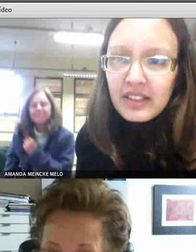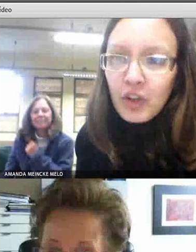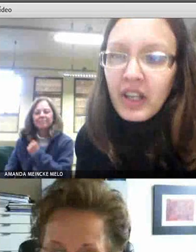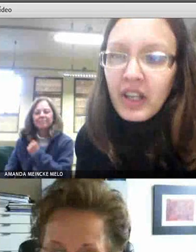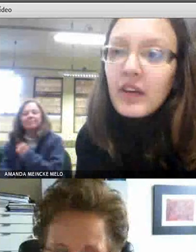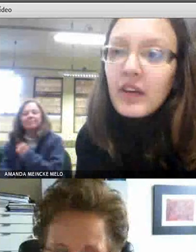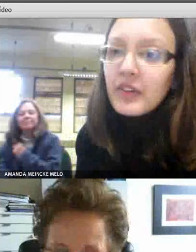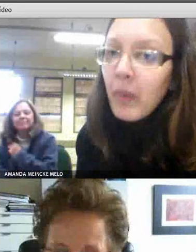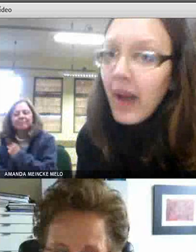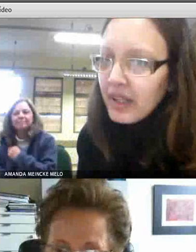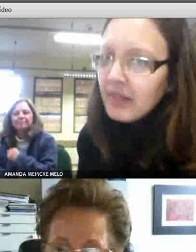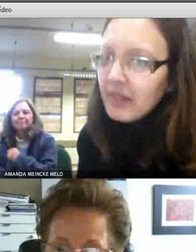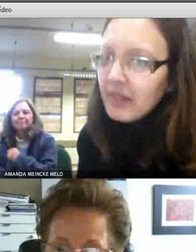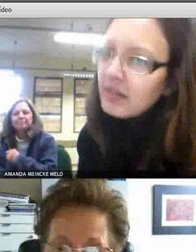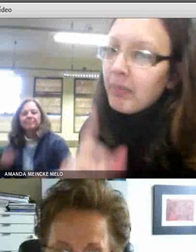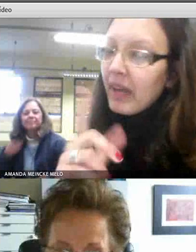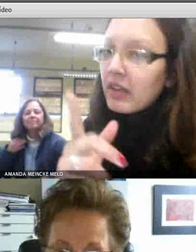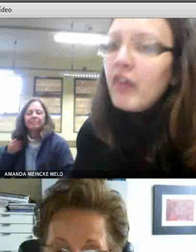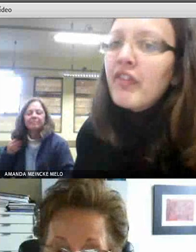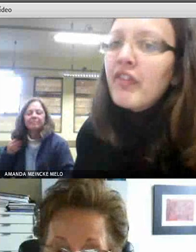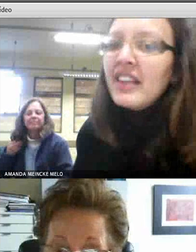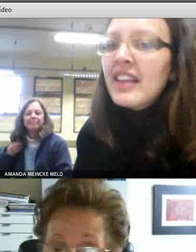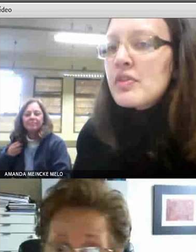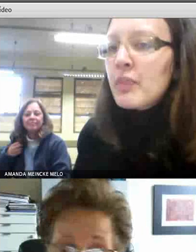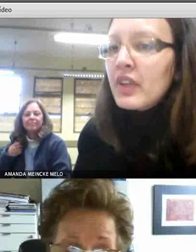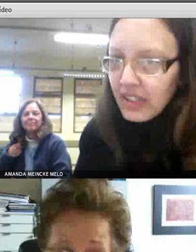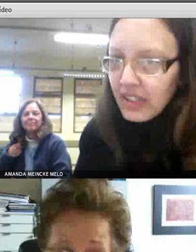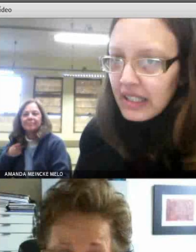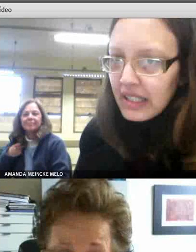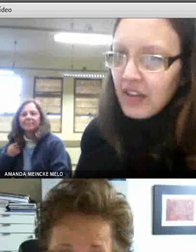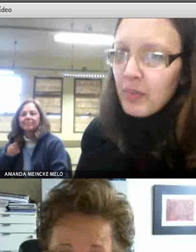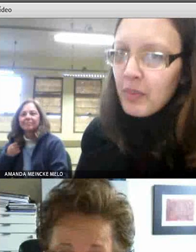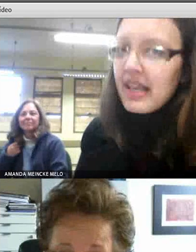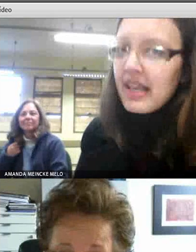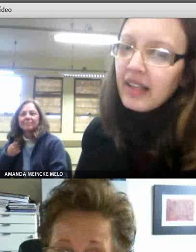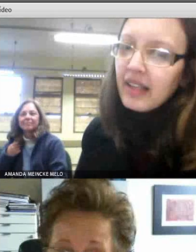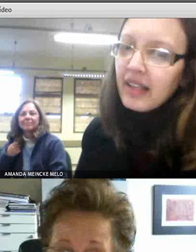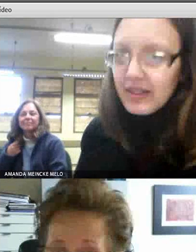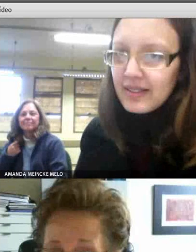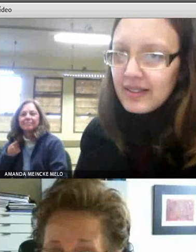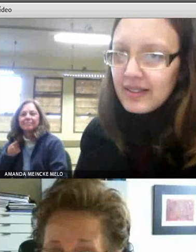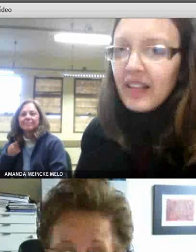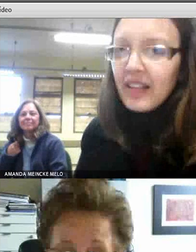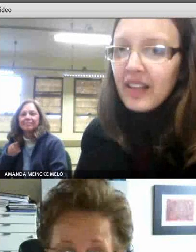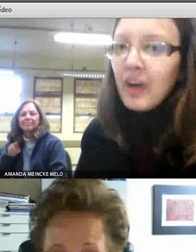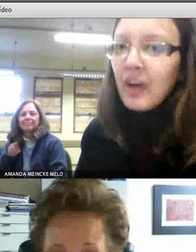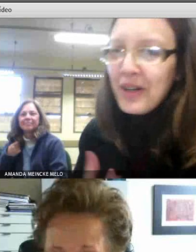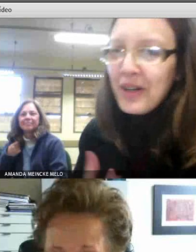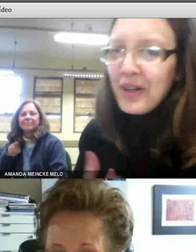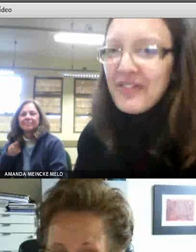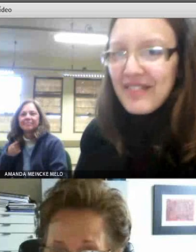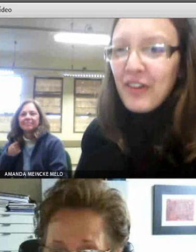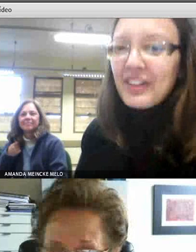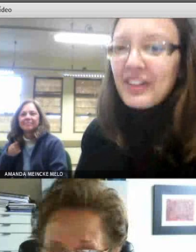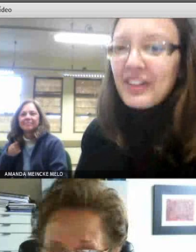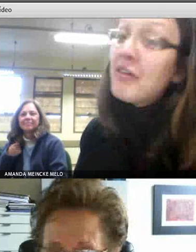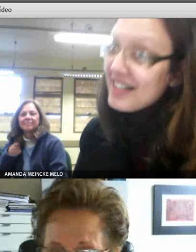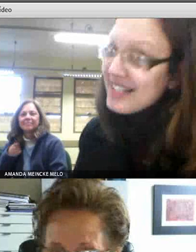nova. Inclusão na web. Tudo novinho, e né? Pelo que eu vi, mas temos novinho é melhor. Uma série não está viciado, né? Não está condicionado. Então a gente pode